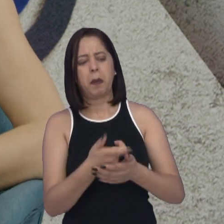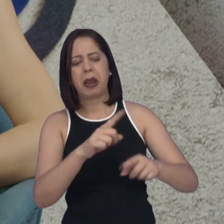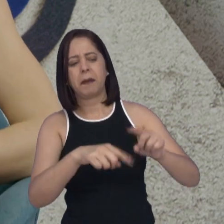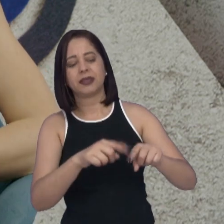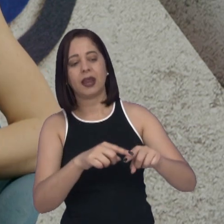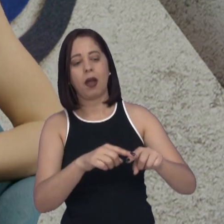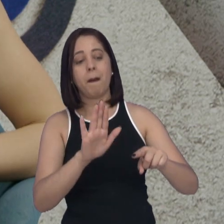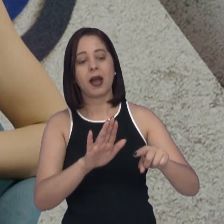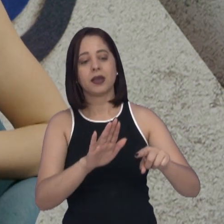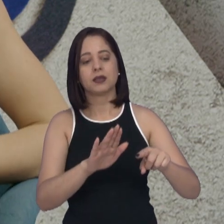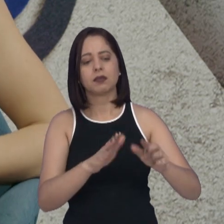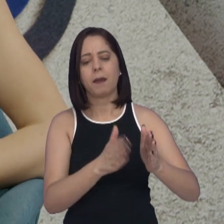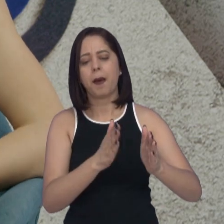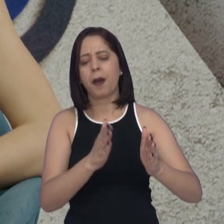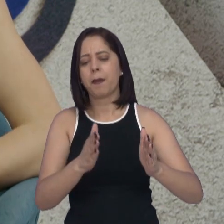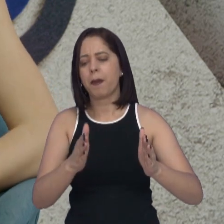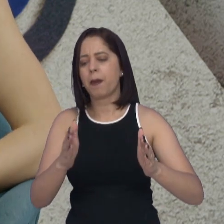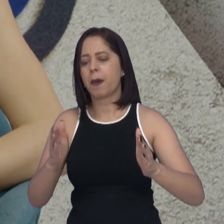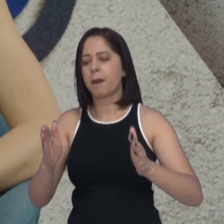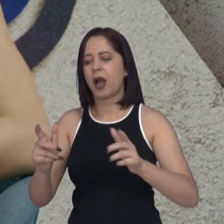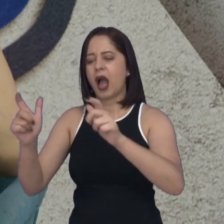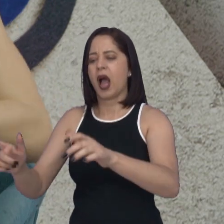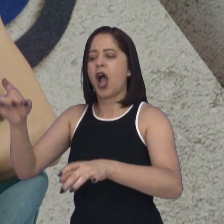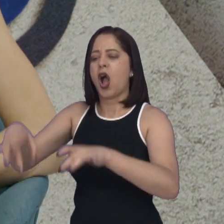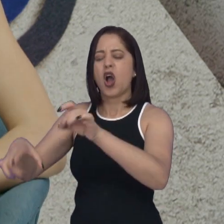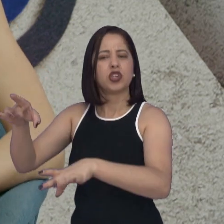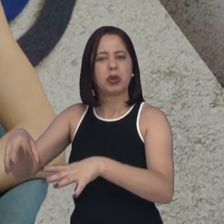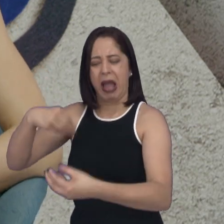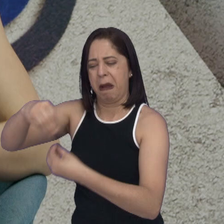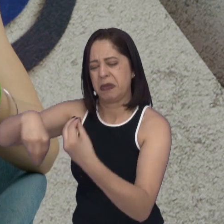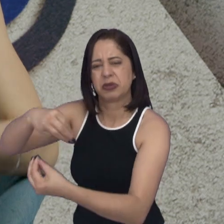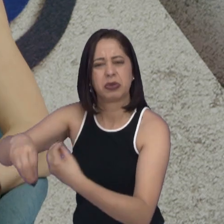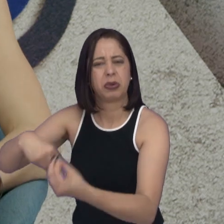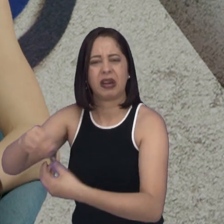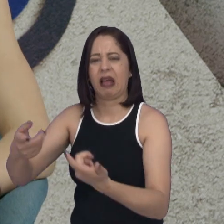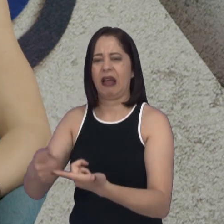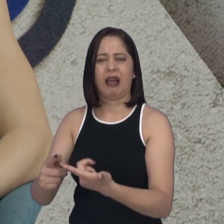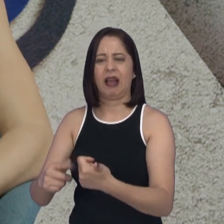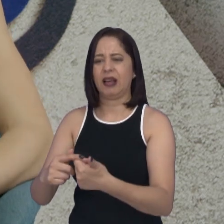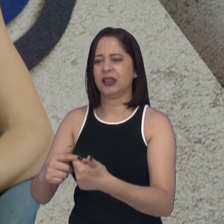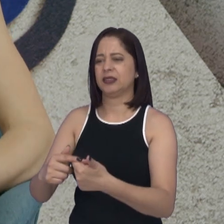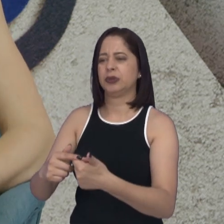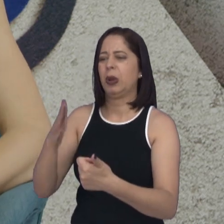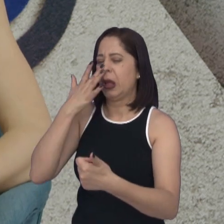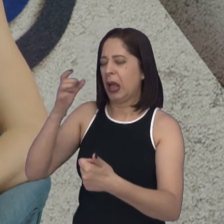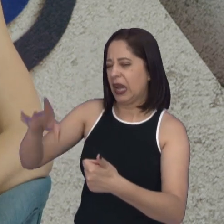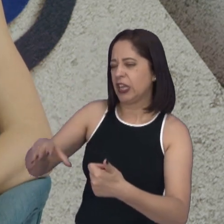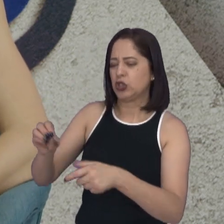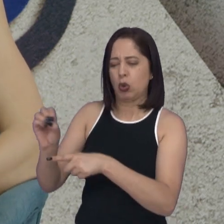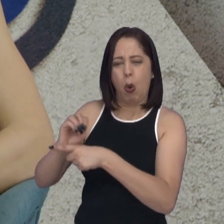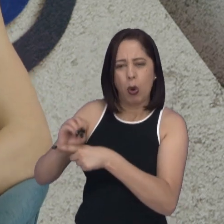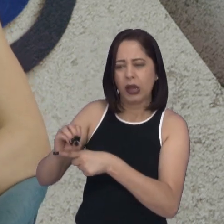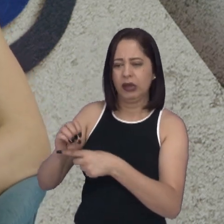Então, como que eu vou minimizar o impacto? Vou jogar ali tudo misturado, né? Meus resíduos secos com resíduos orgânicos?